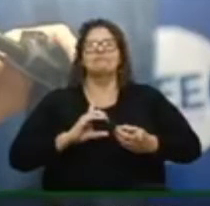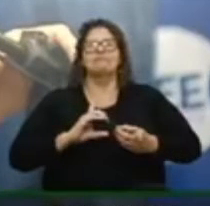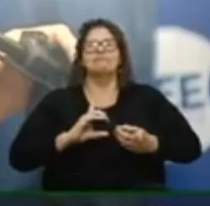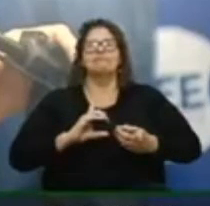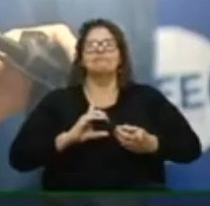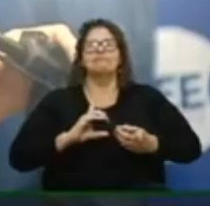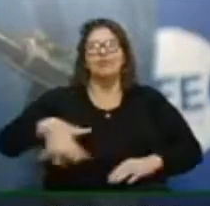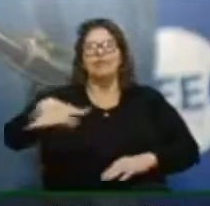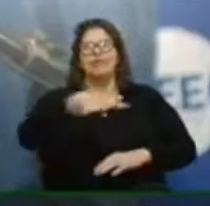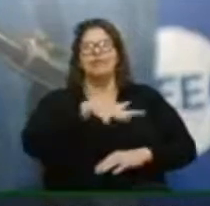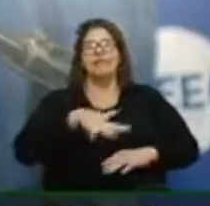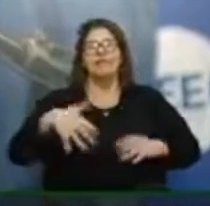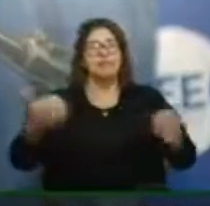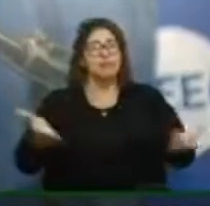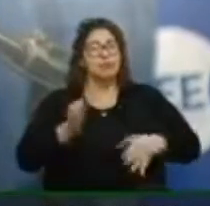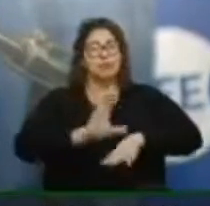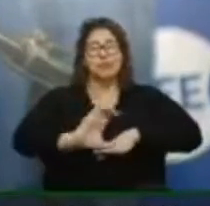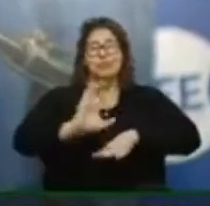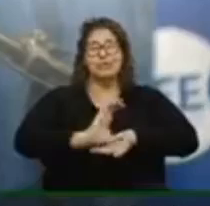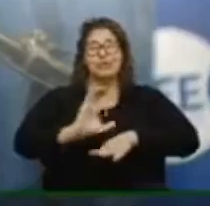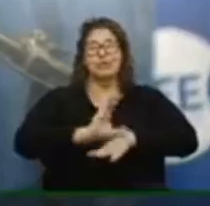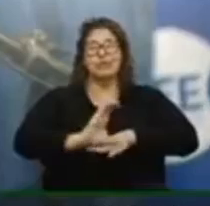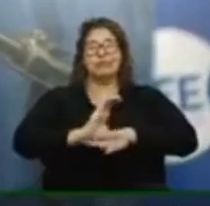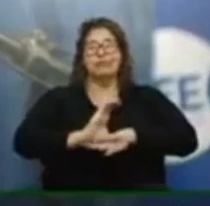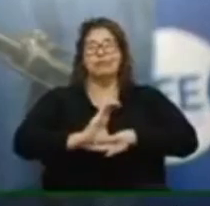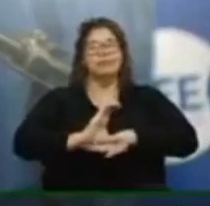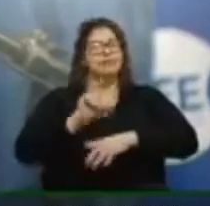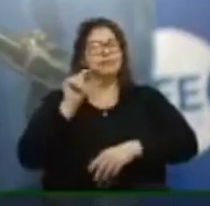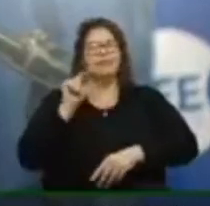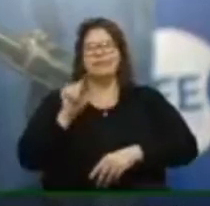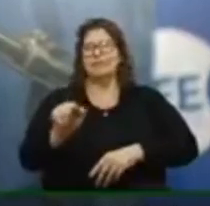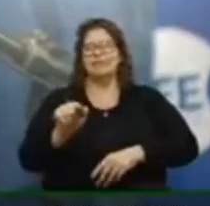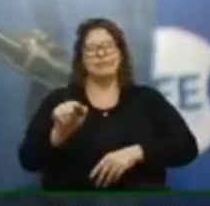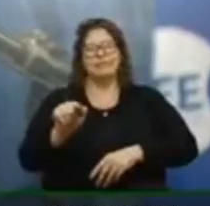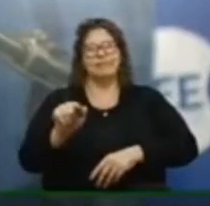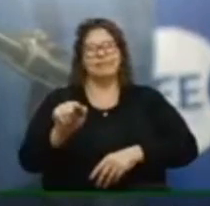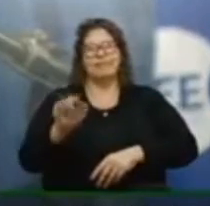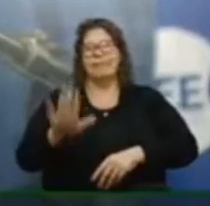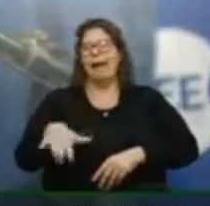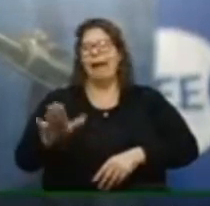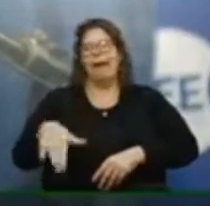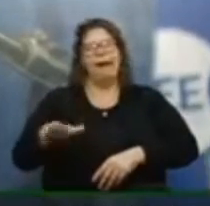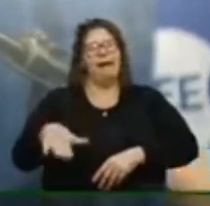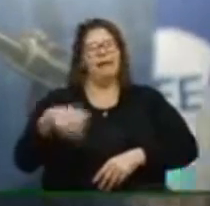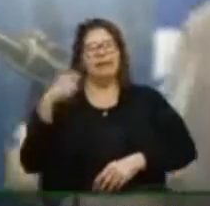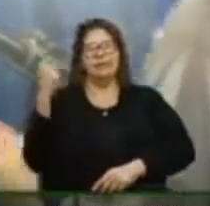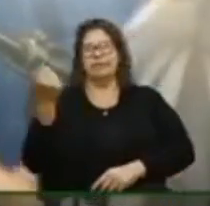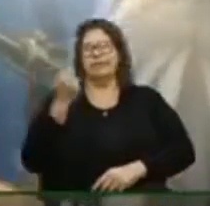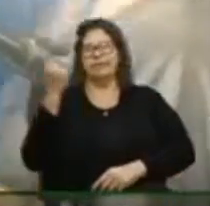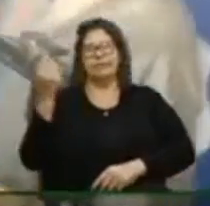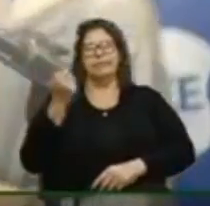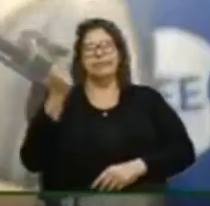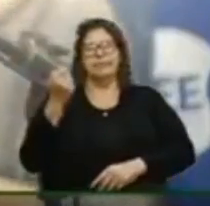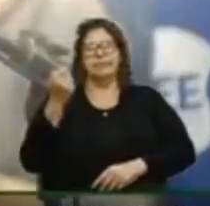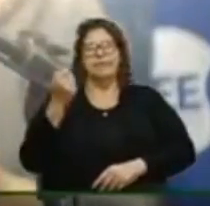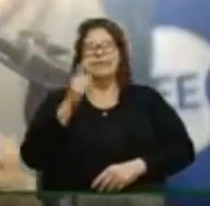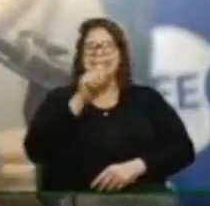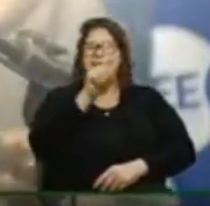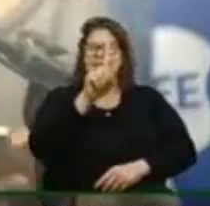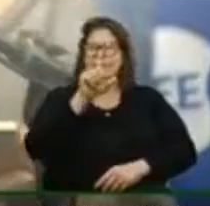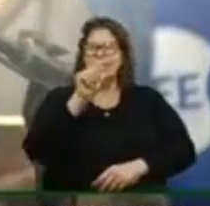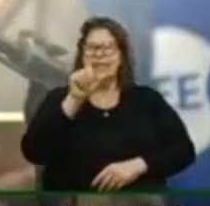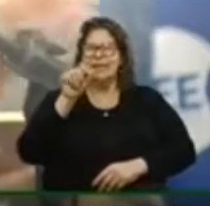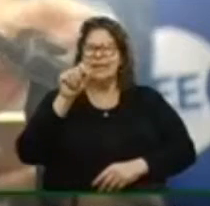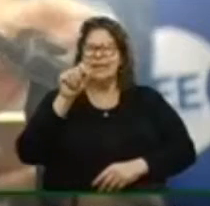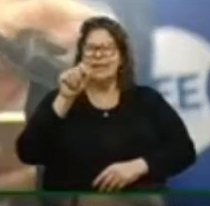hoje quero dizer para vocês que vocês são muito baratos para o governo estadual no sul que é 100 milhões diante